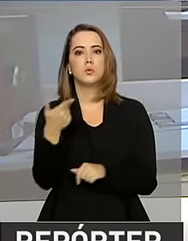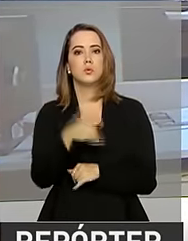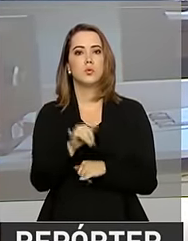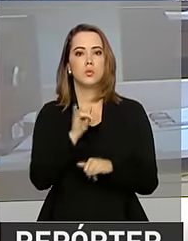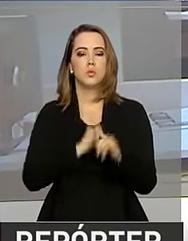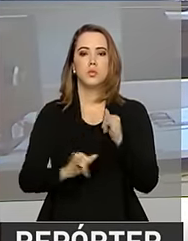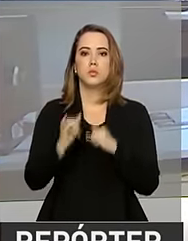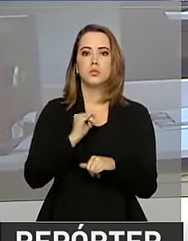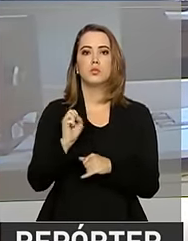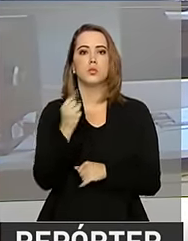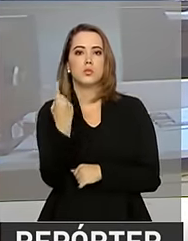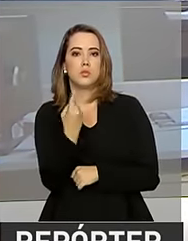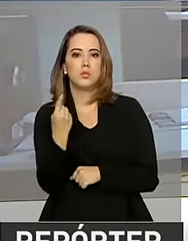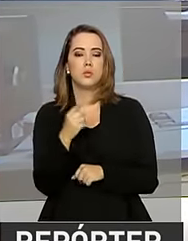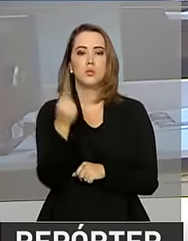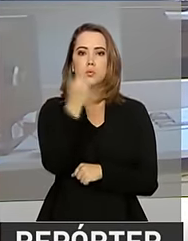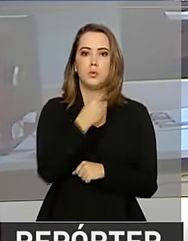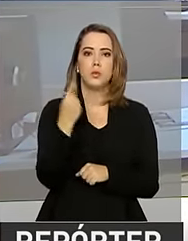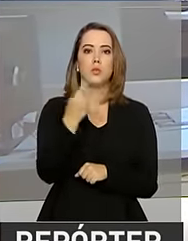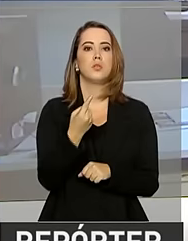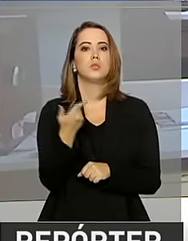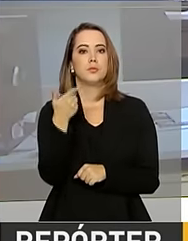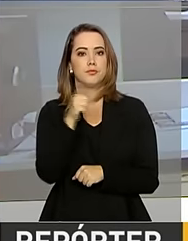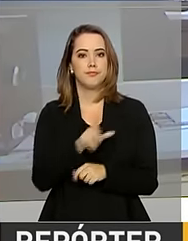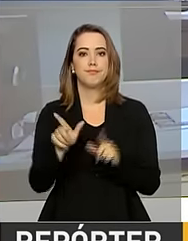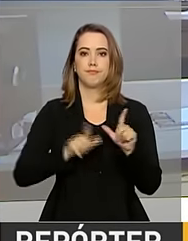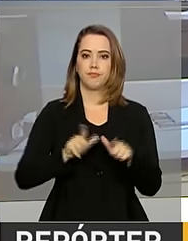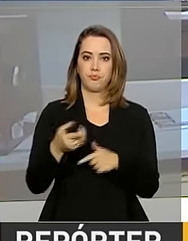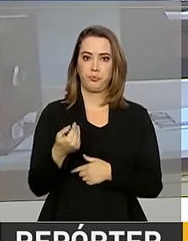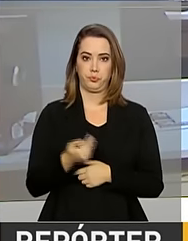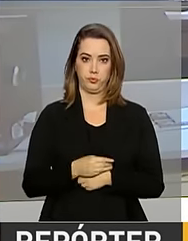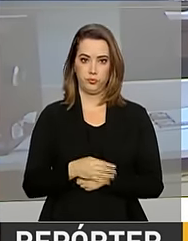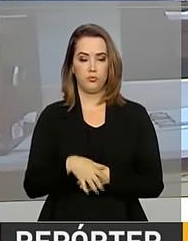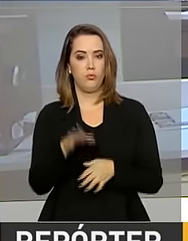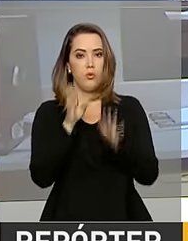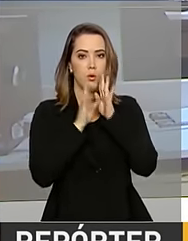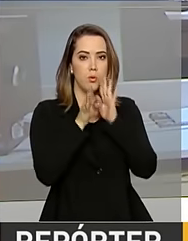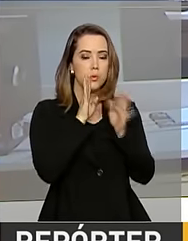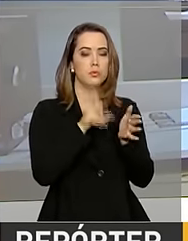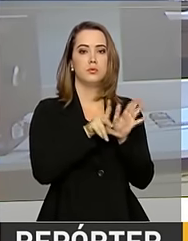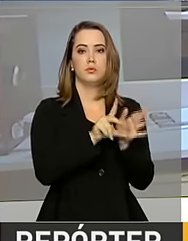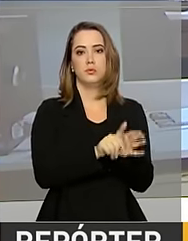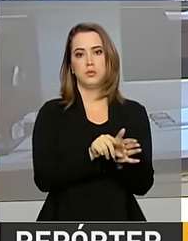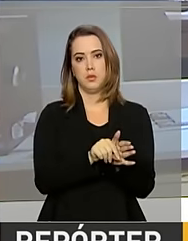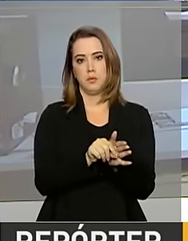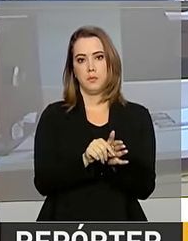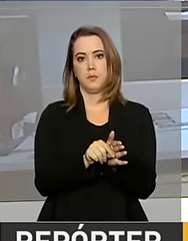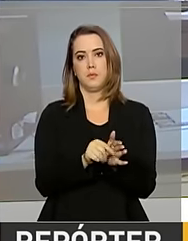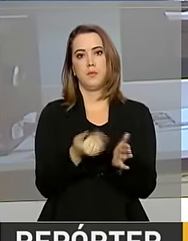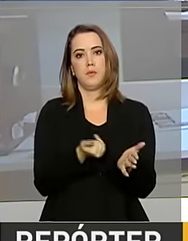informações ou daqui a uma hora, na próxima edição do Repórter NBR. Acompanhe as novidades também nas